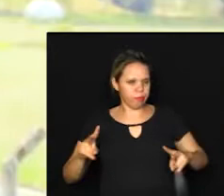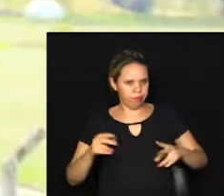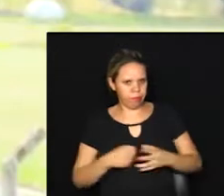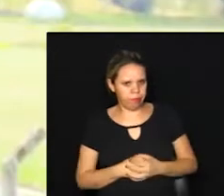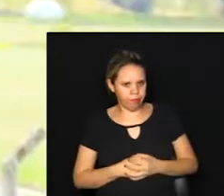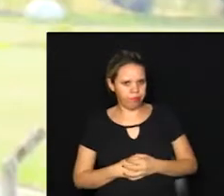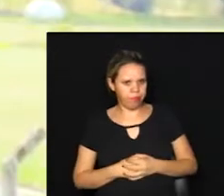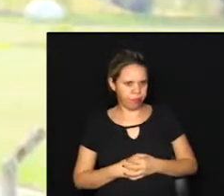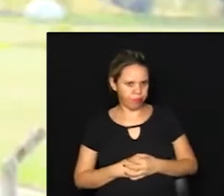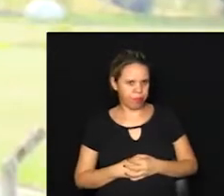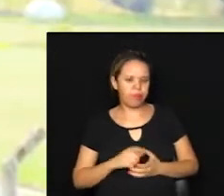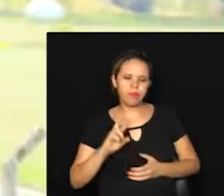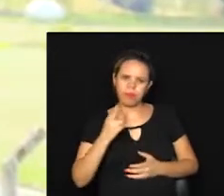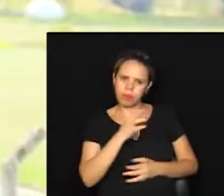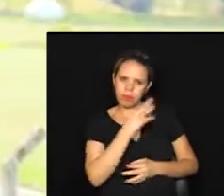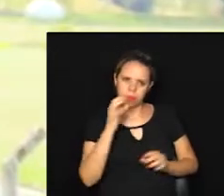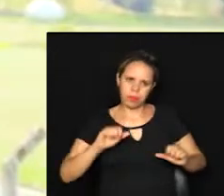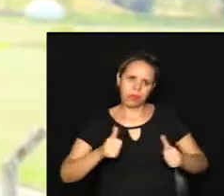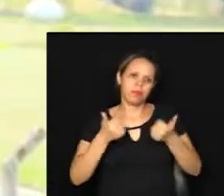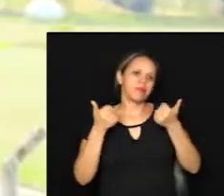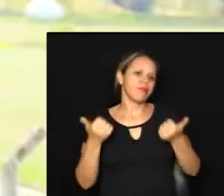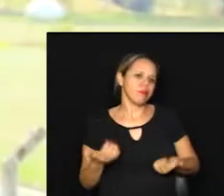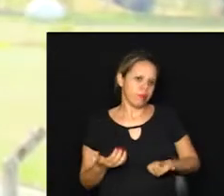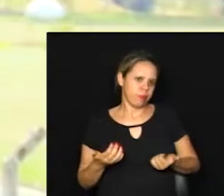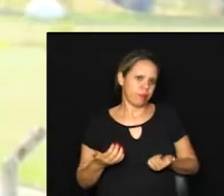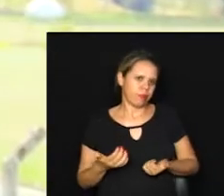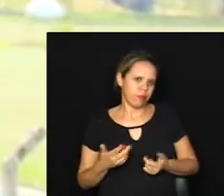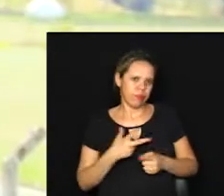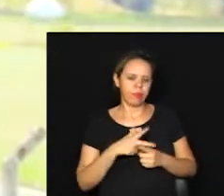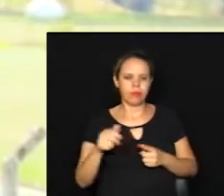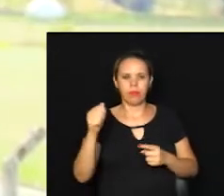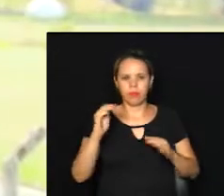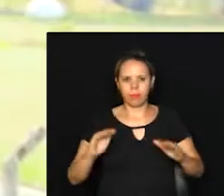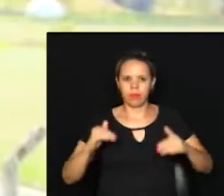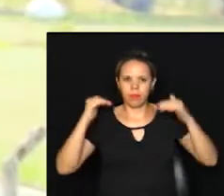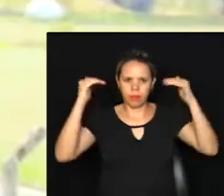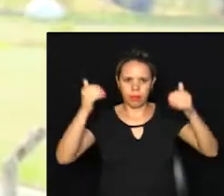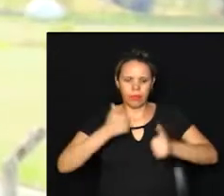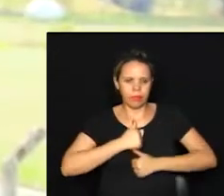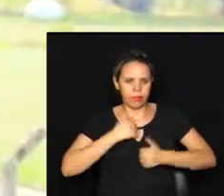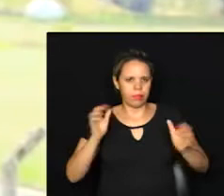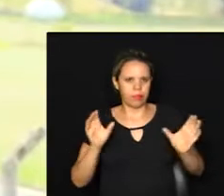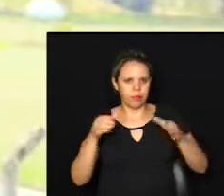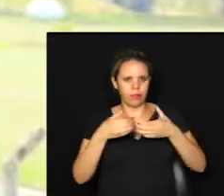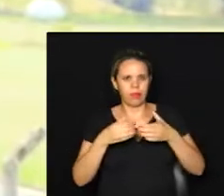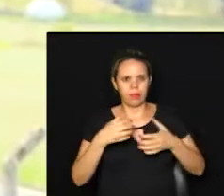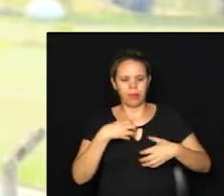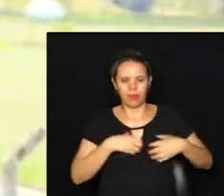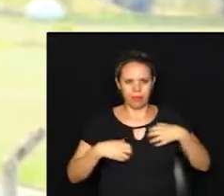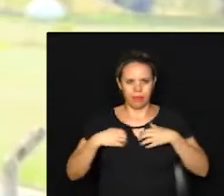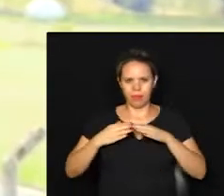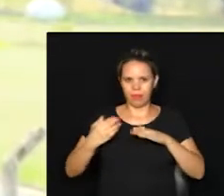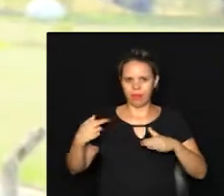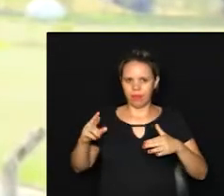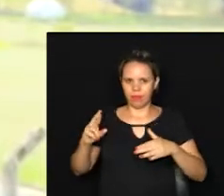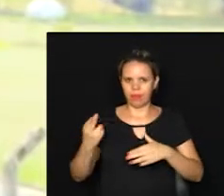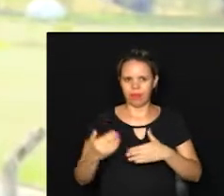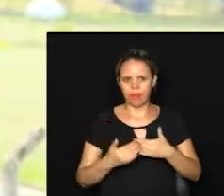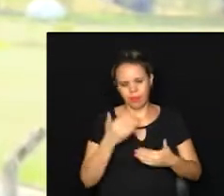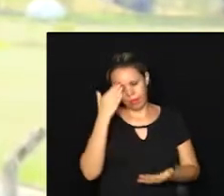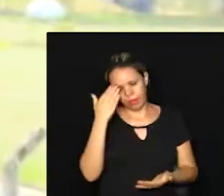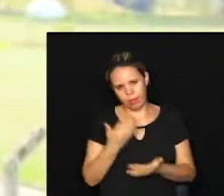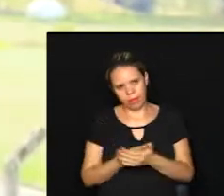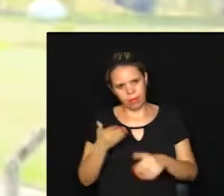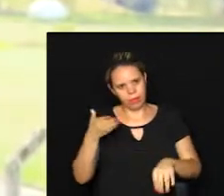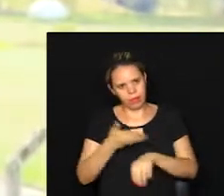ter um resultado bastante positivo para a recuperação, para levantar o astral do grupo que anda abalado pelos últimos resultados. Está acreditando no